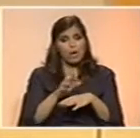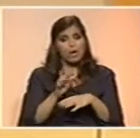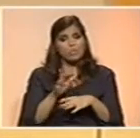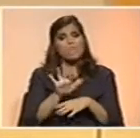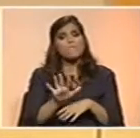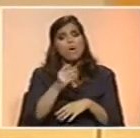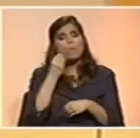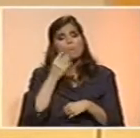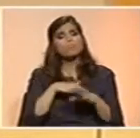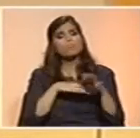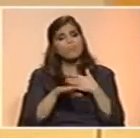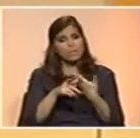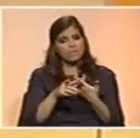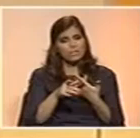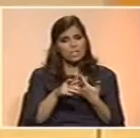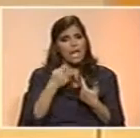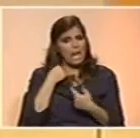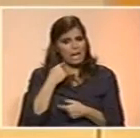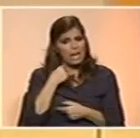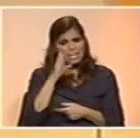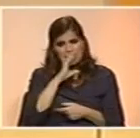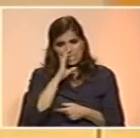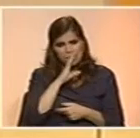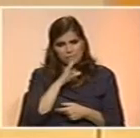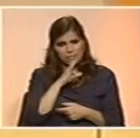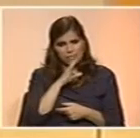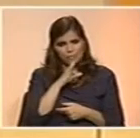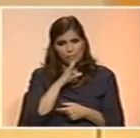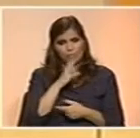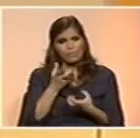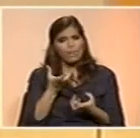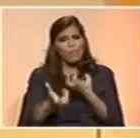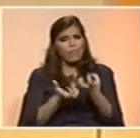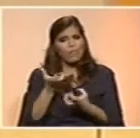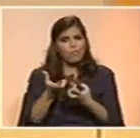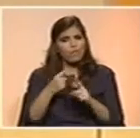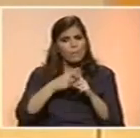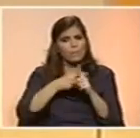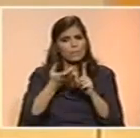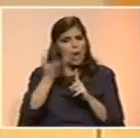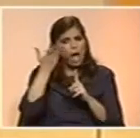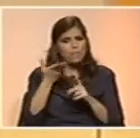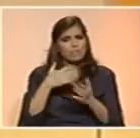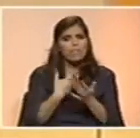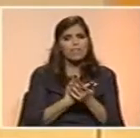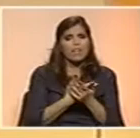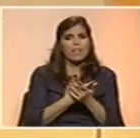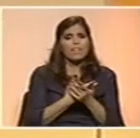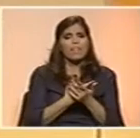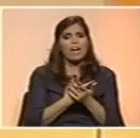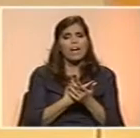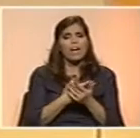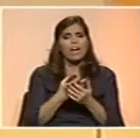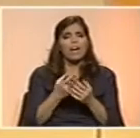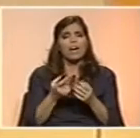seja, as carnes, se forem processadas com elevadas temperaturas, leva à formação de compostos que são carcinogénicos, como as